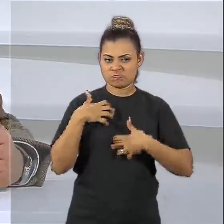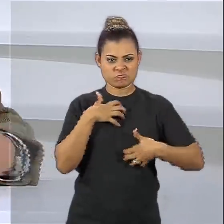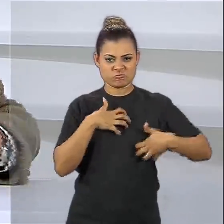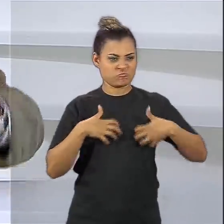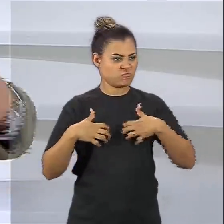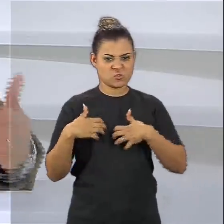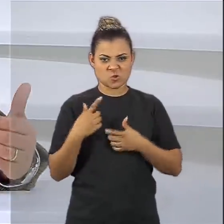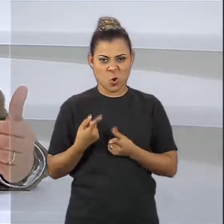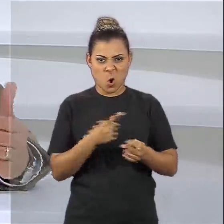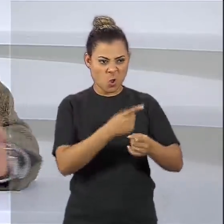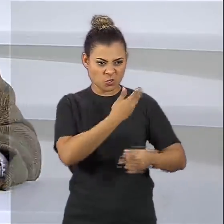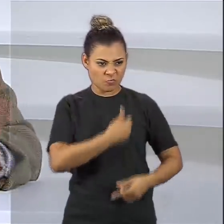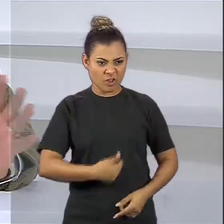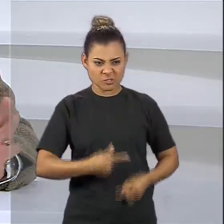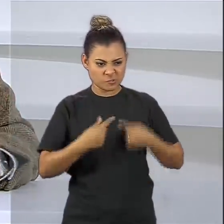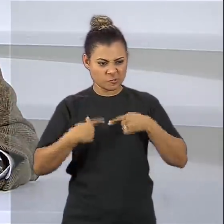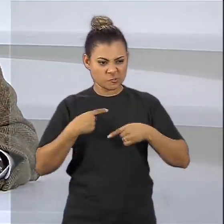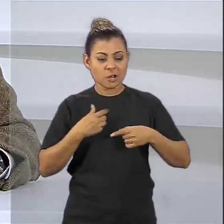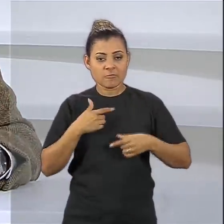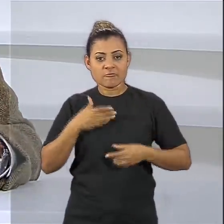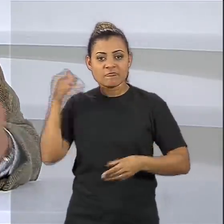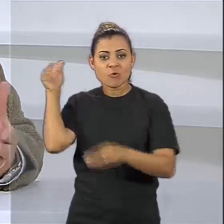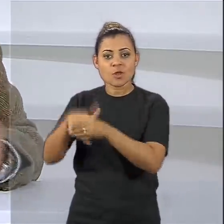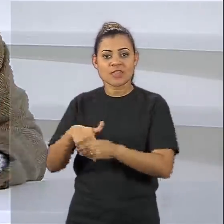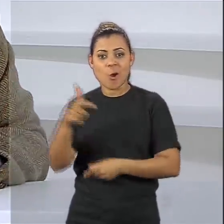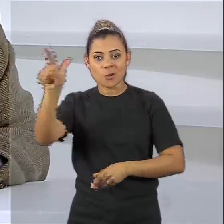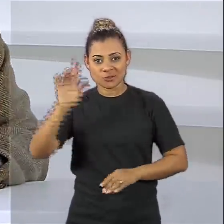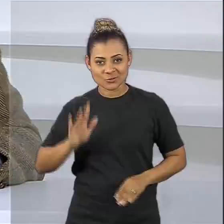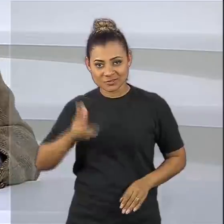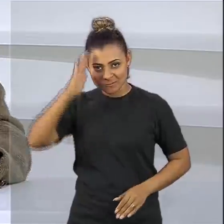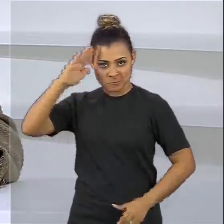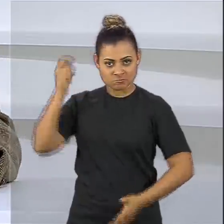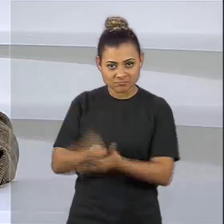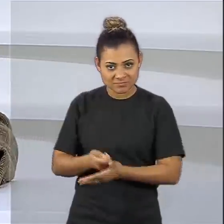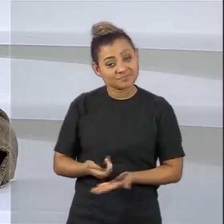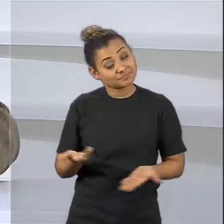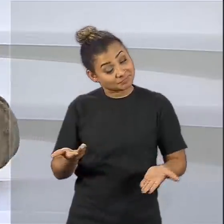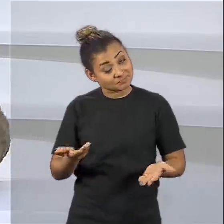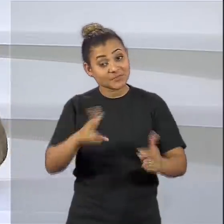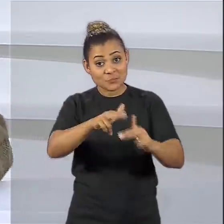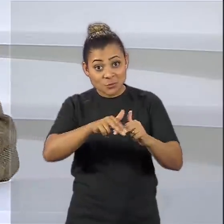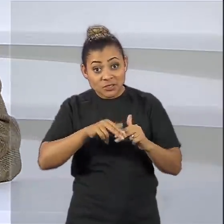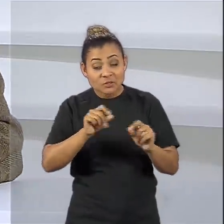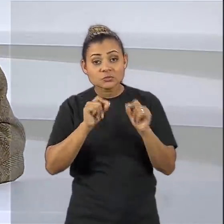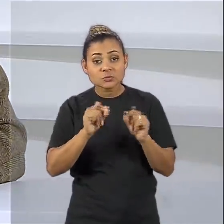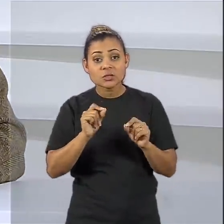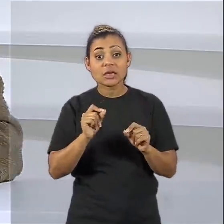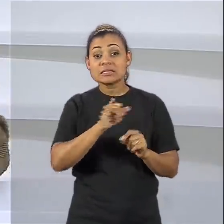de tentativa de reconstruir o país. Então, não ganhando o candidato do ressentimento,